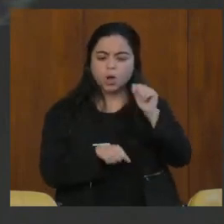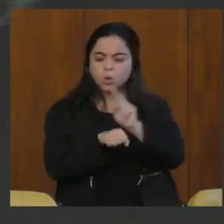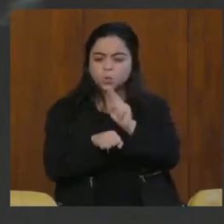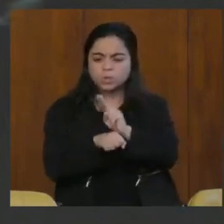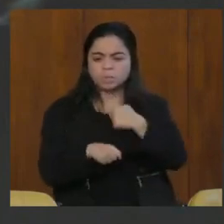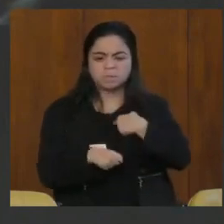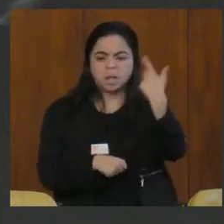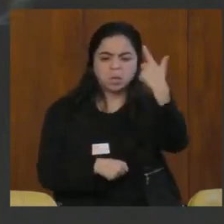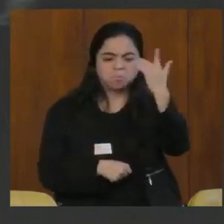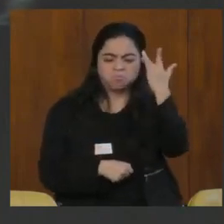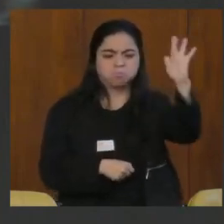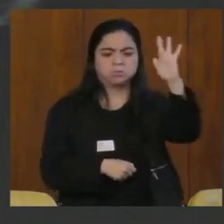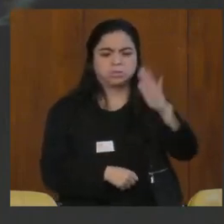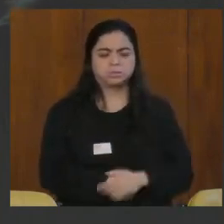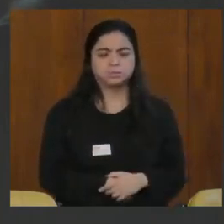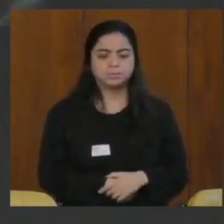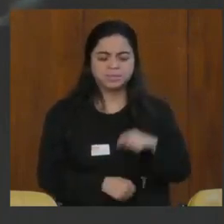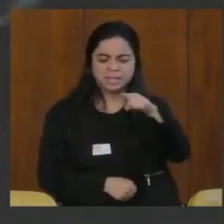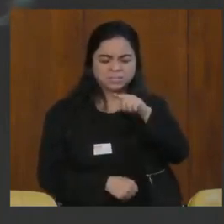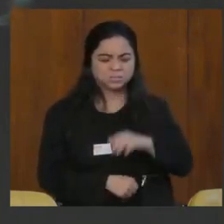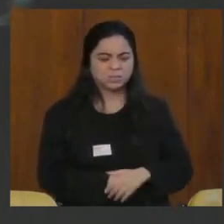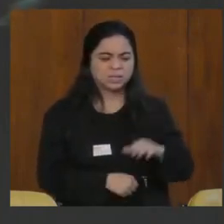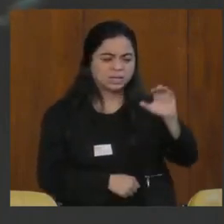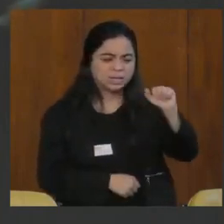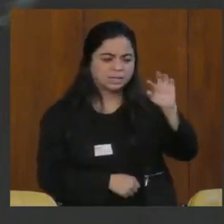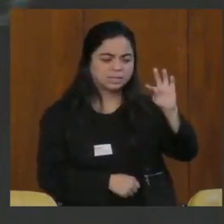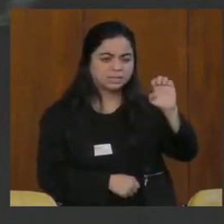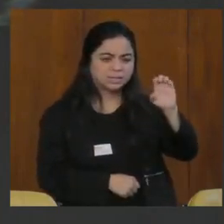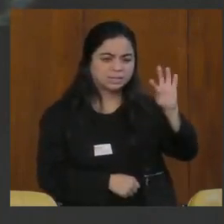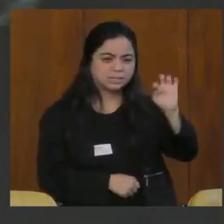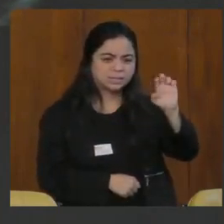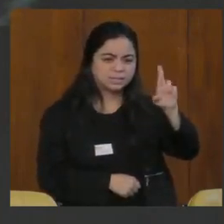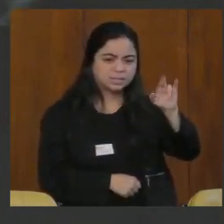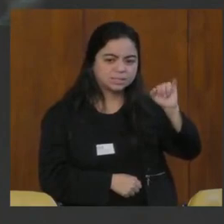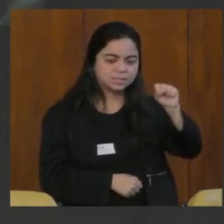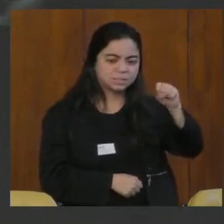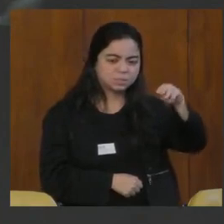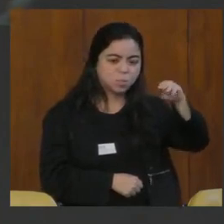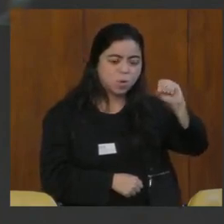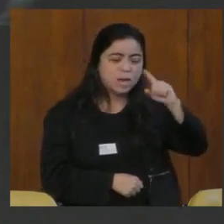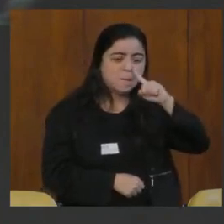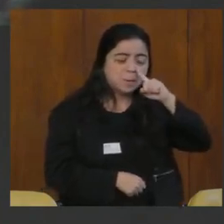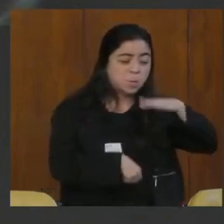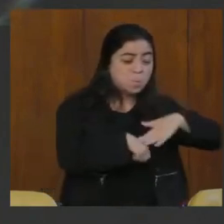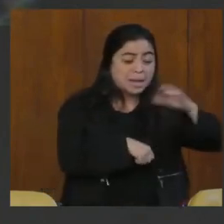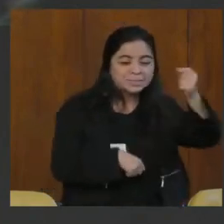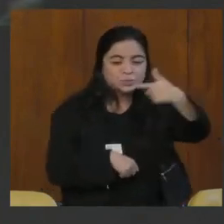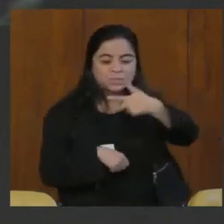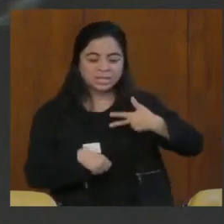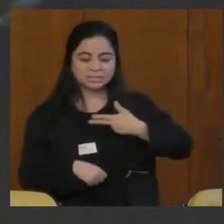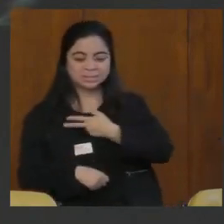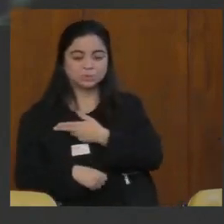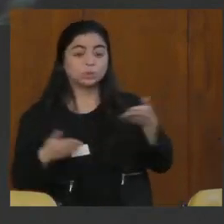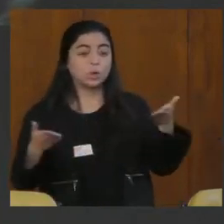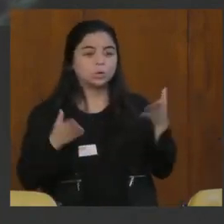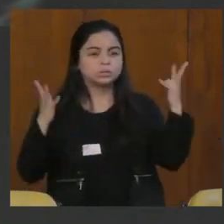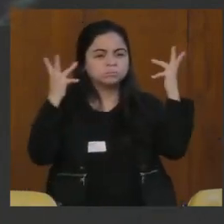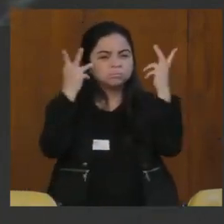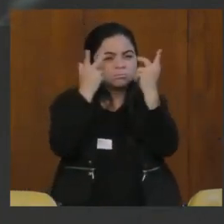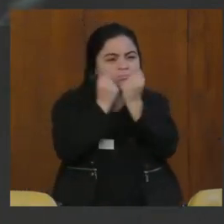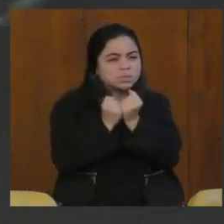que é isso. E a gente fazia cateterismo, que o risco é muito maior do que a cirurgia. Né? Hoje a gente tem essa maravilha de